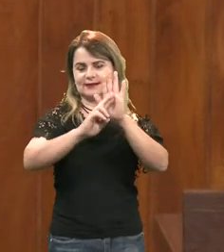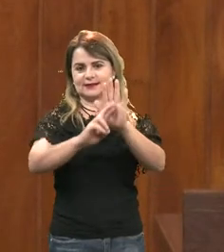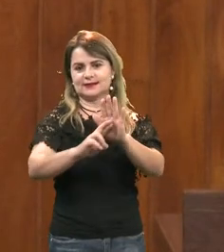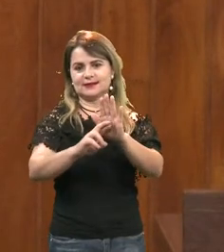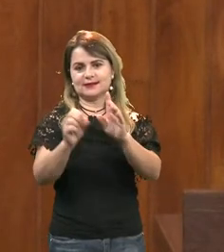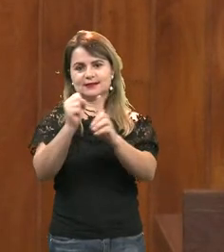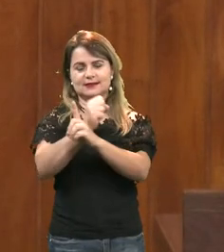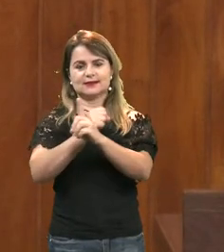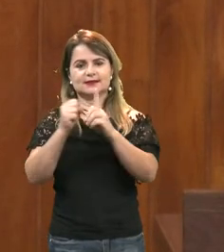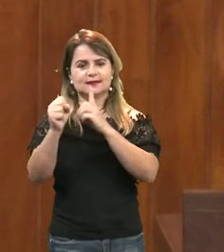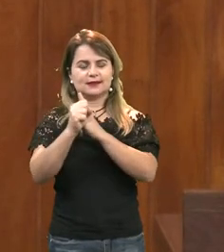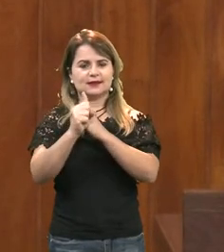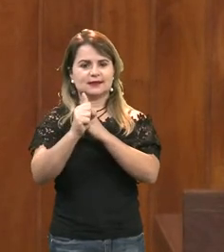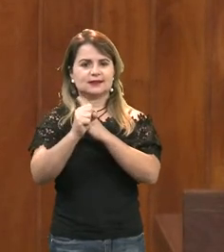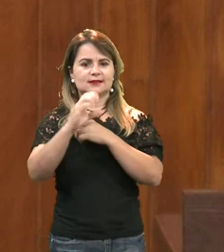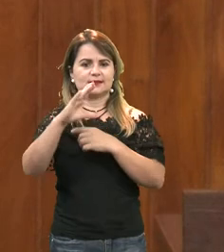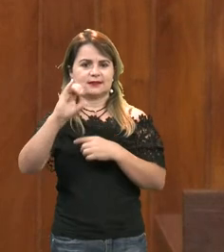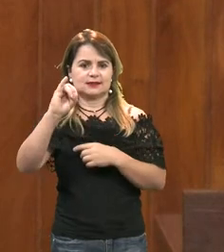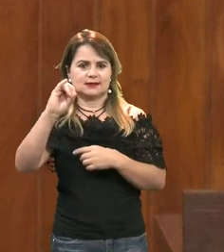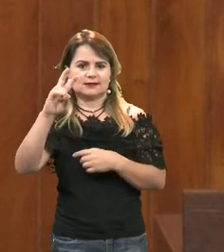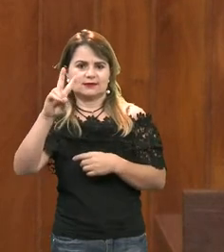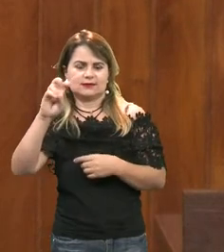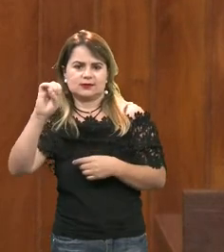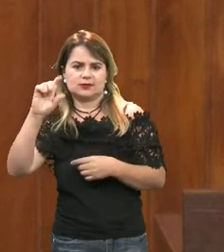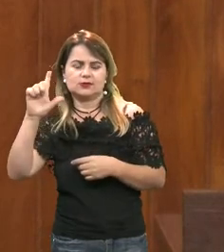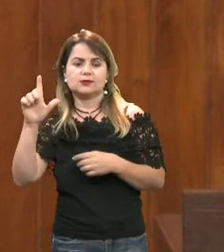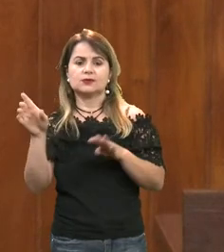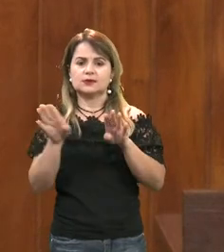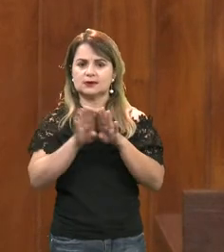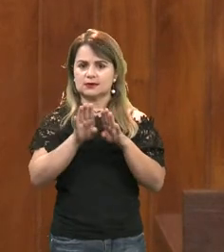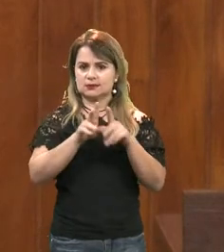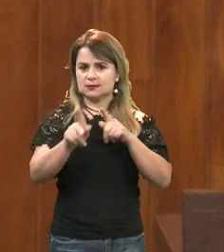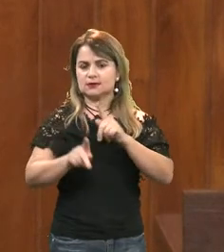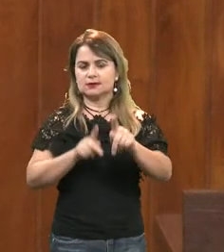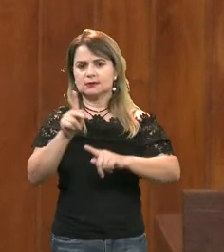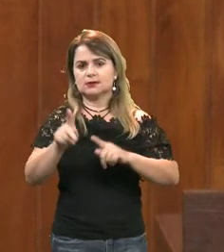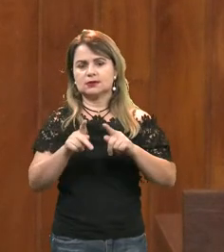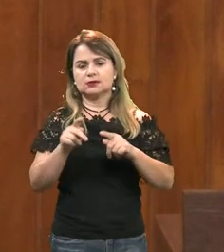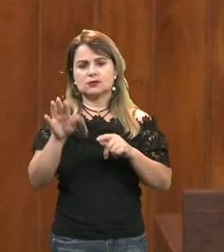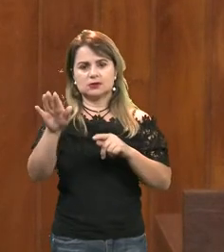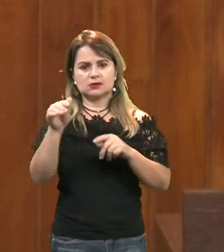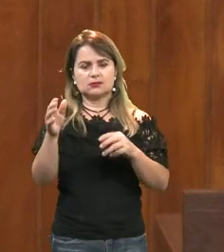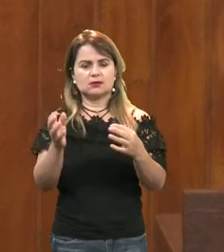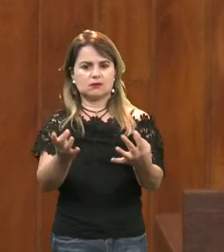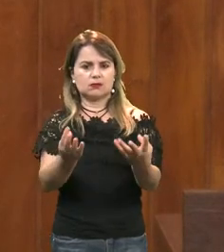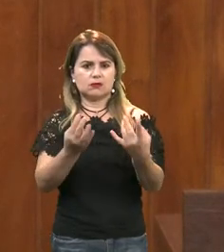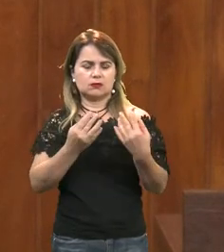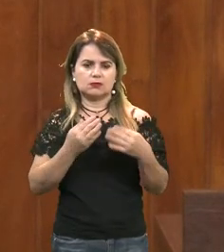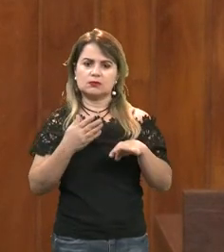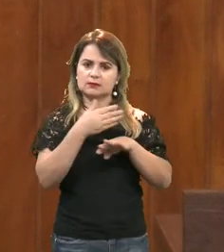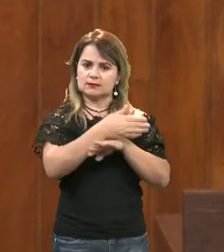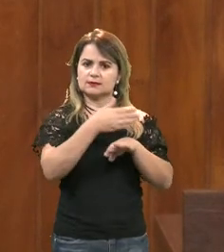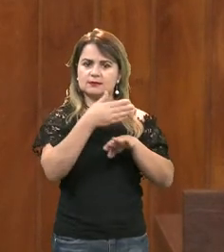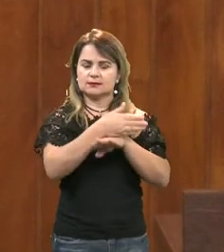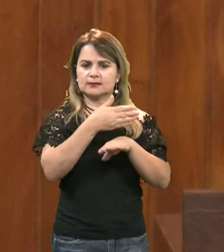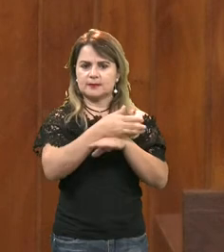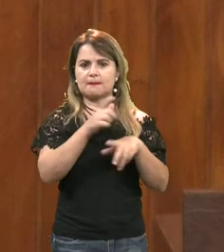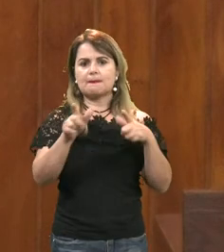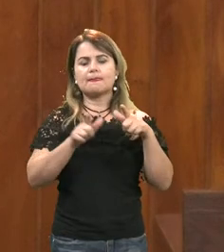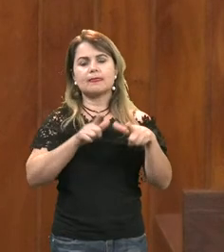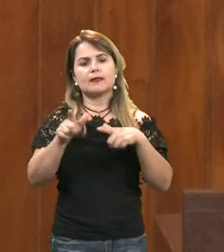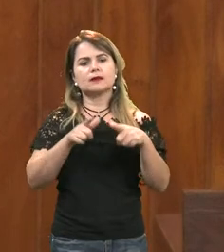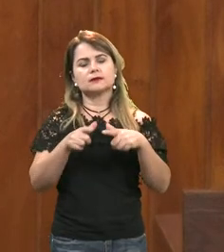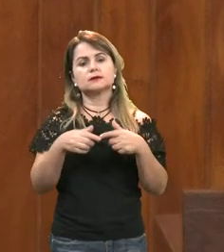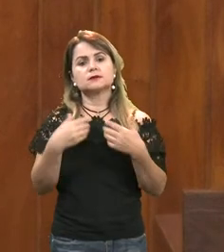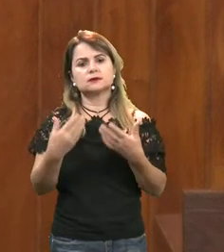civil, especialmente da população, para participar de suas atividades. A participação